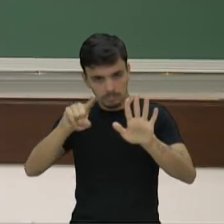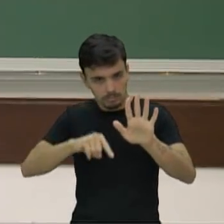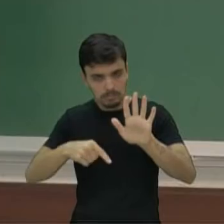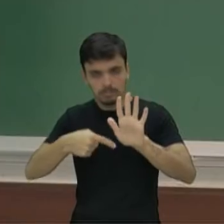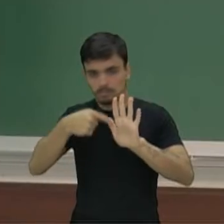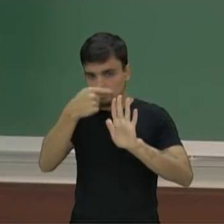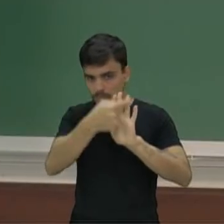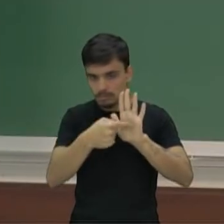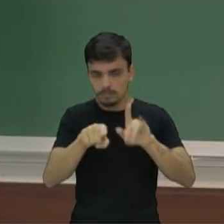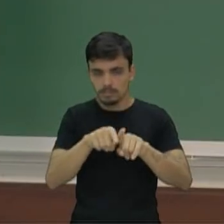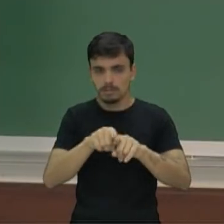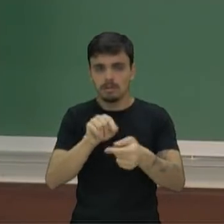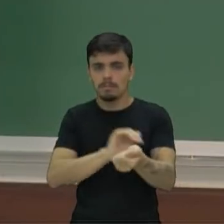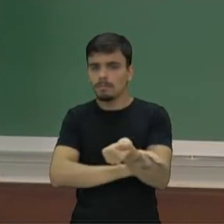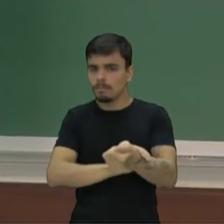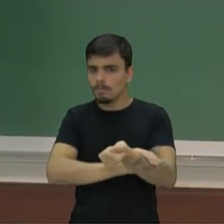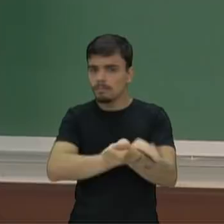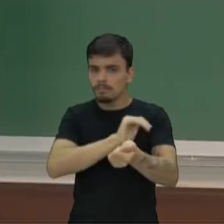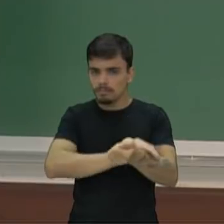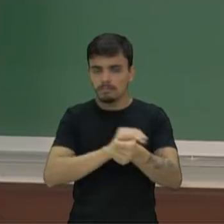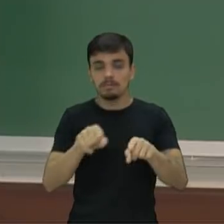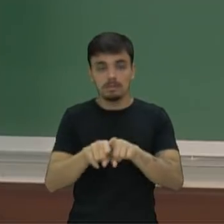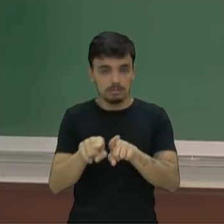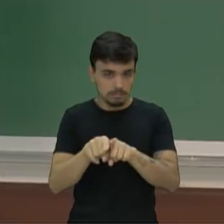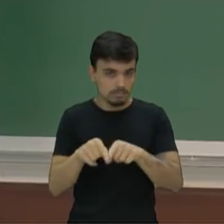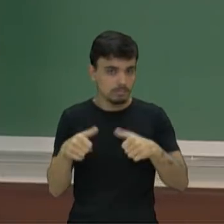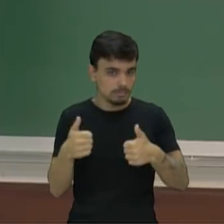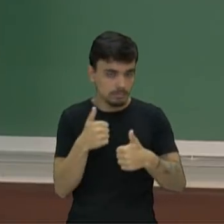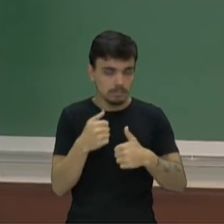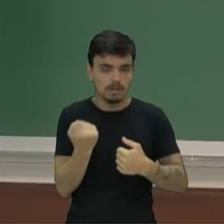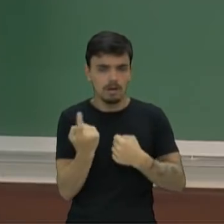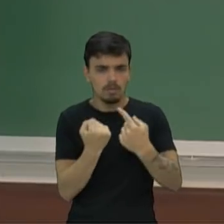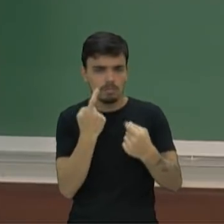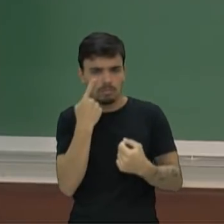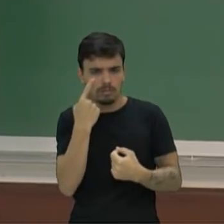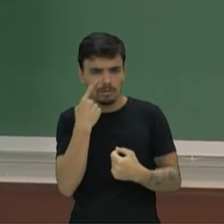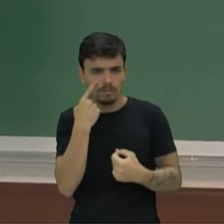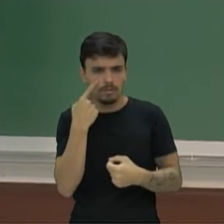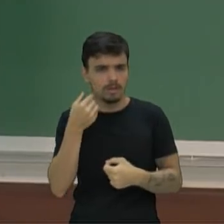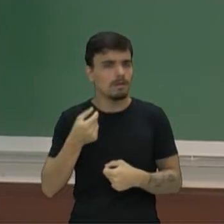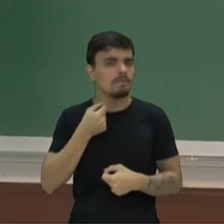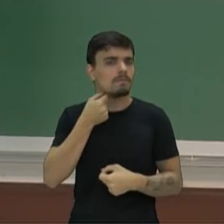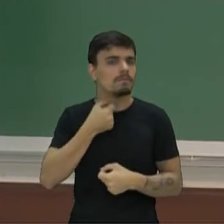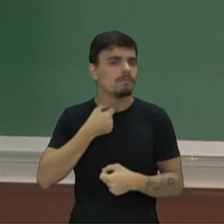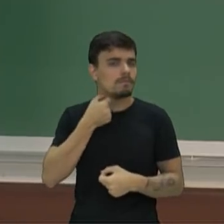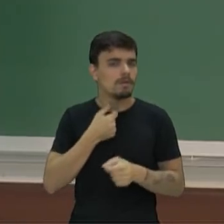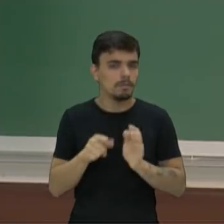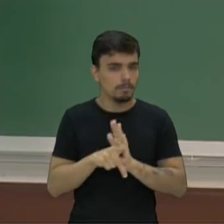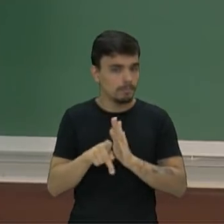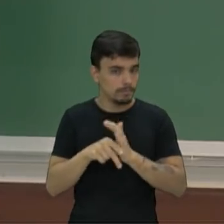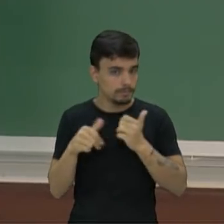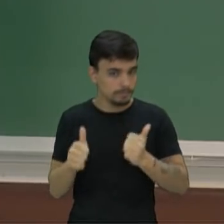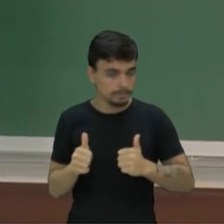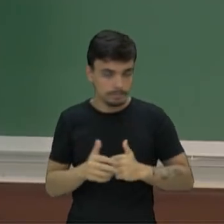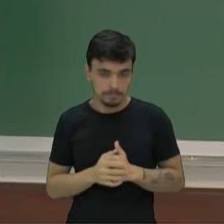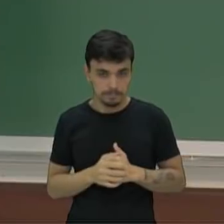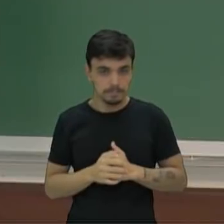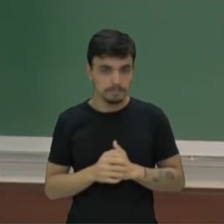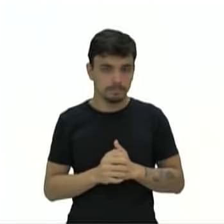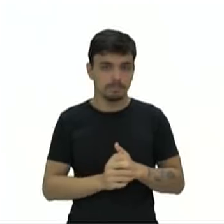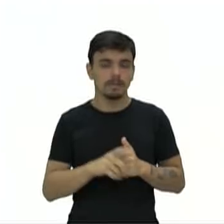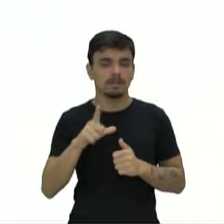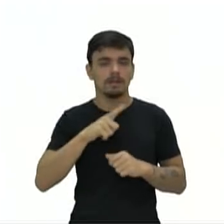mãos, a musculatura. Alguns você vê até a artéria, como diz outro, do pescoço, dando a ideia